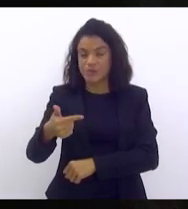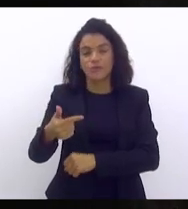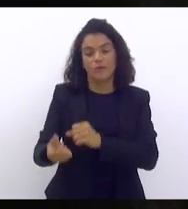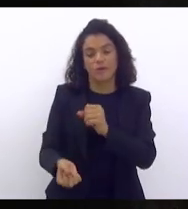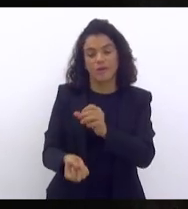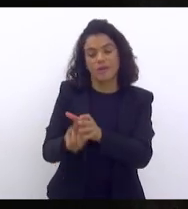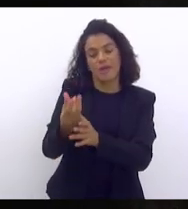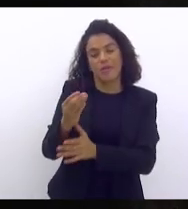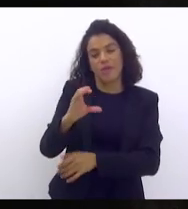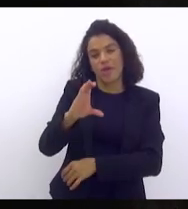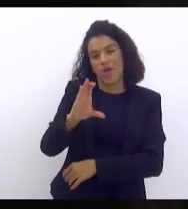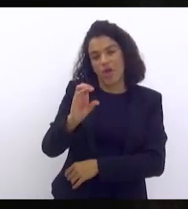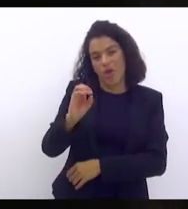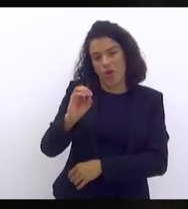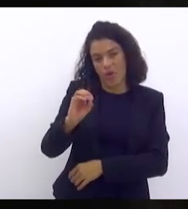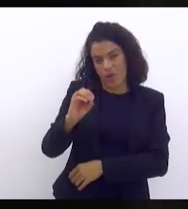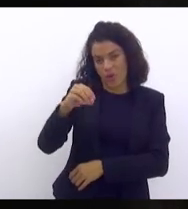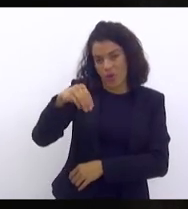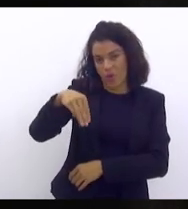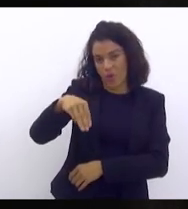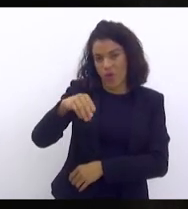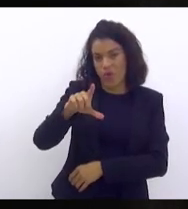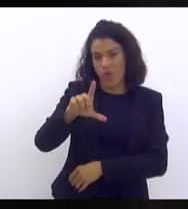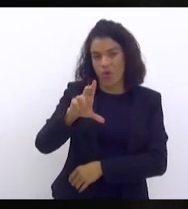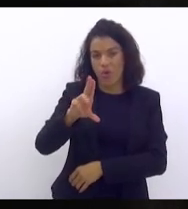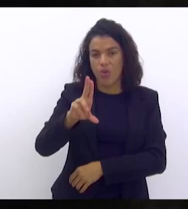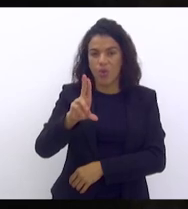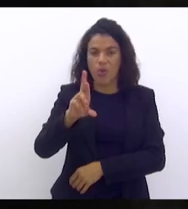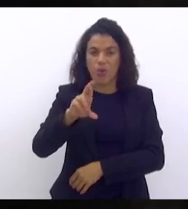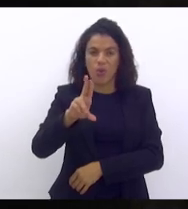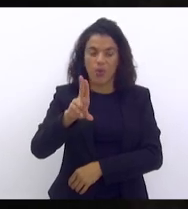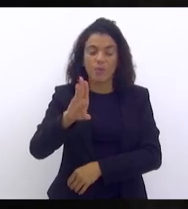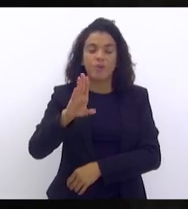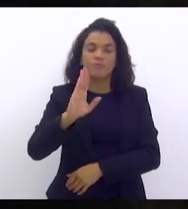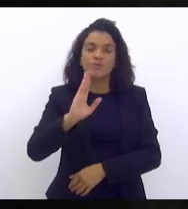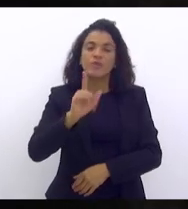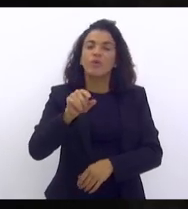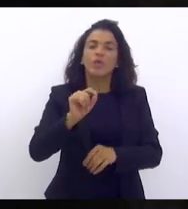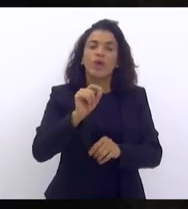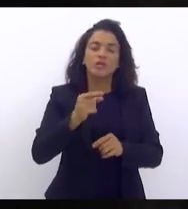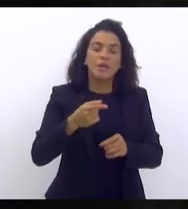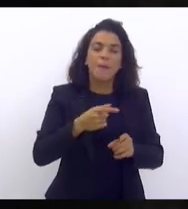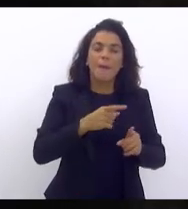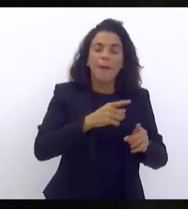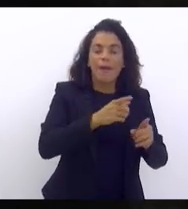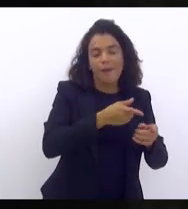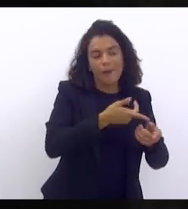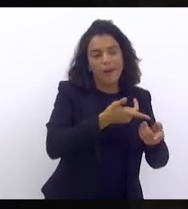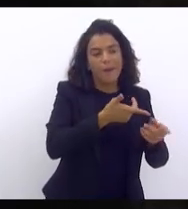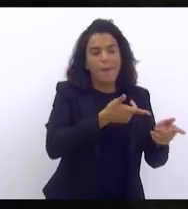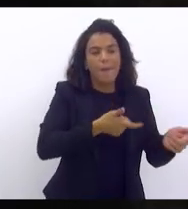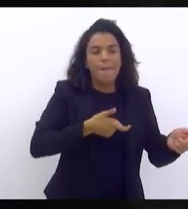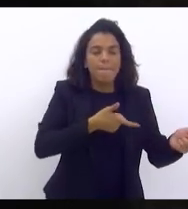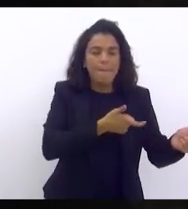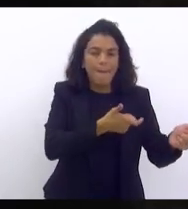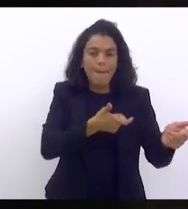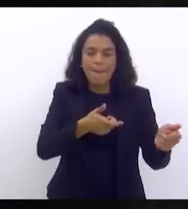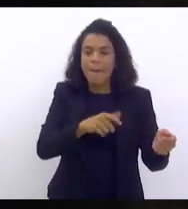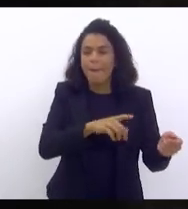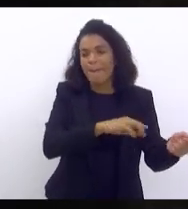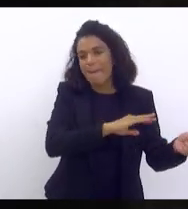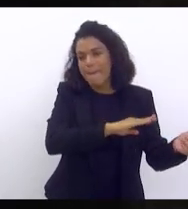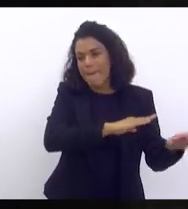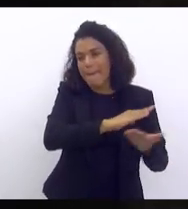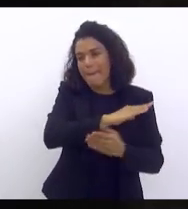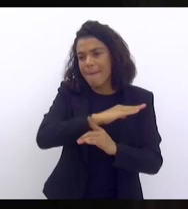Colurb esse projeto de combate a rato, combate a mosquito. Em 2001, surgiu o primeiro concurso na